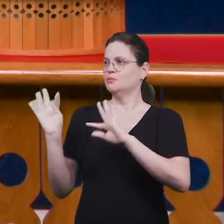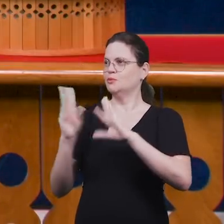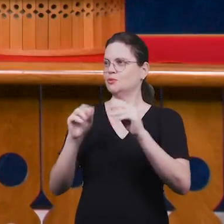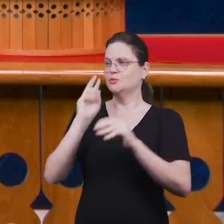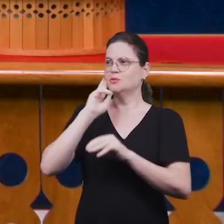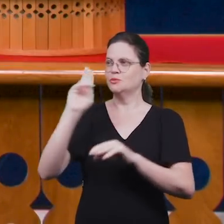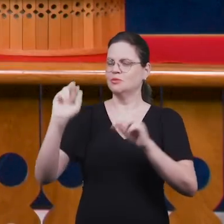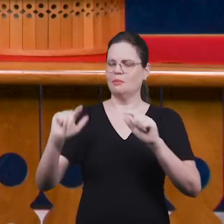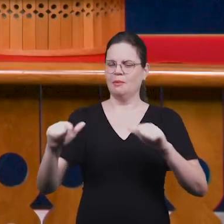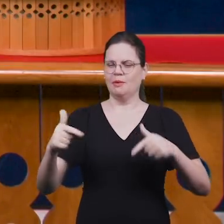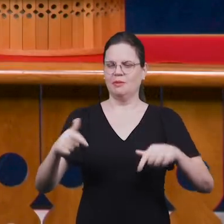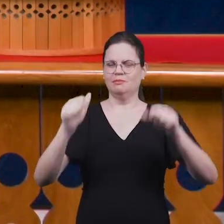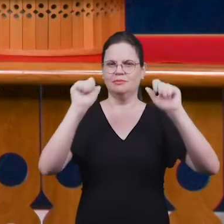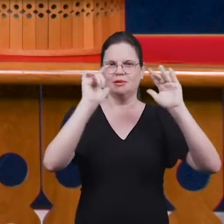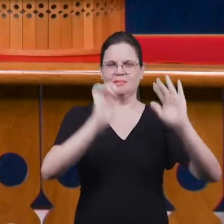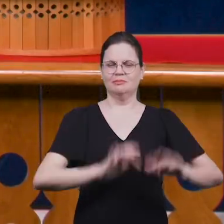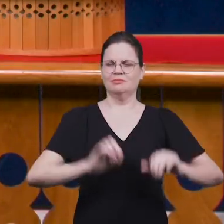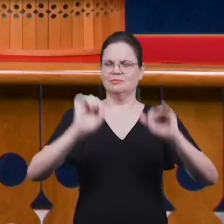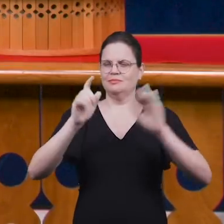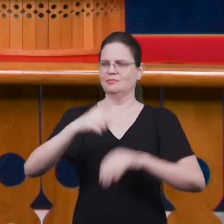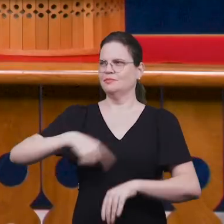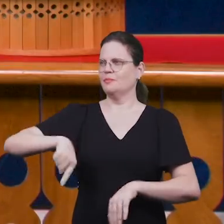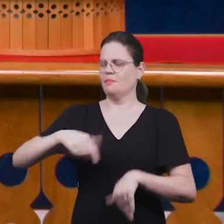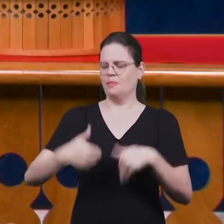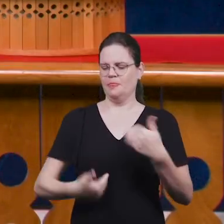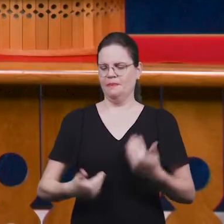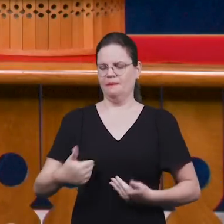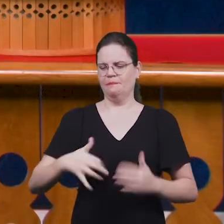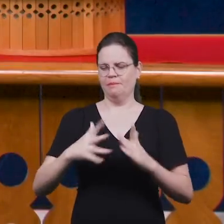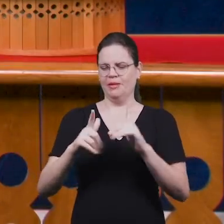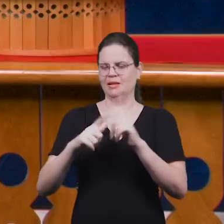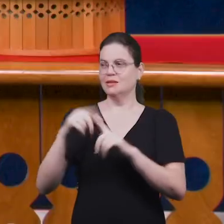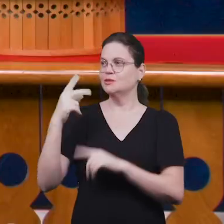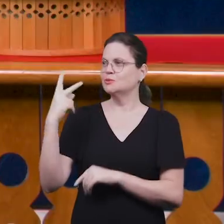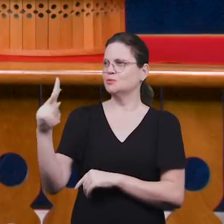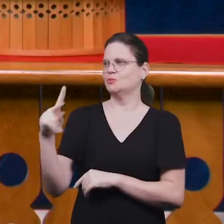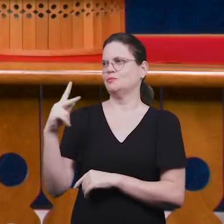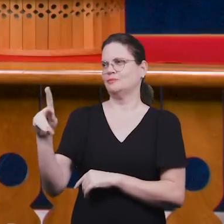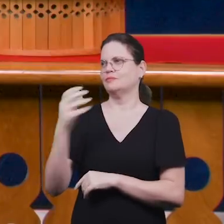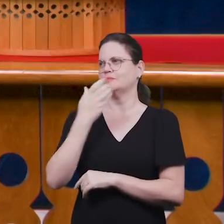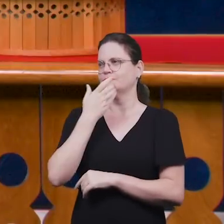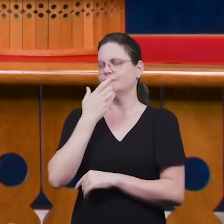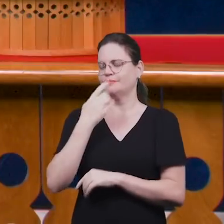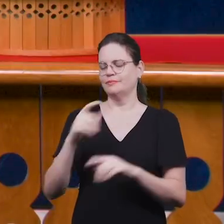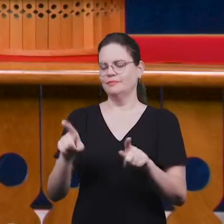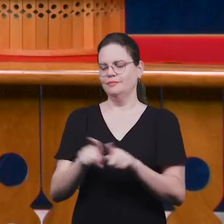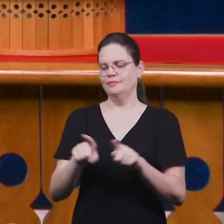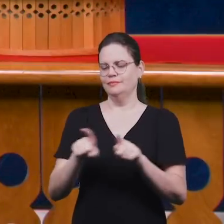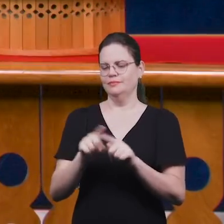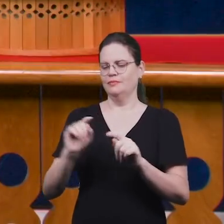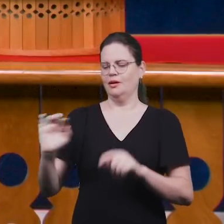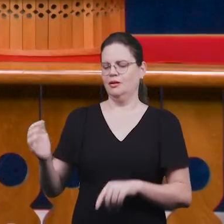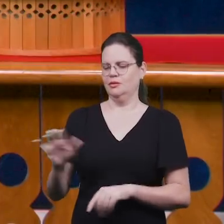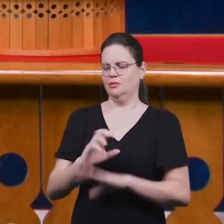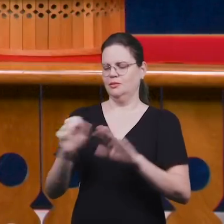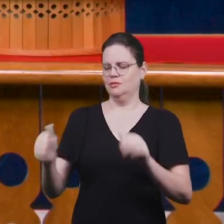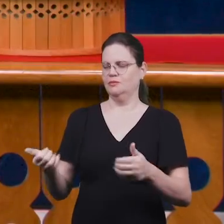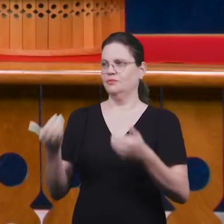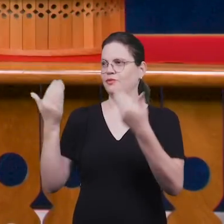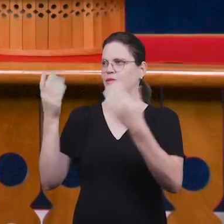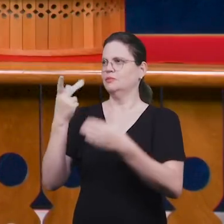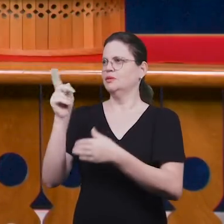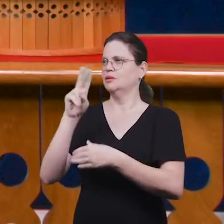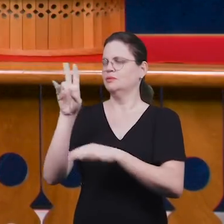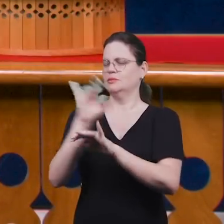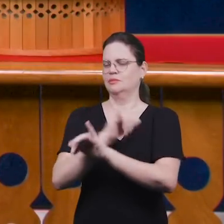feito no meio da Tua igreja nos nossos dias. Entregamos a Ti a nossa adoração